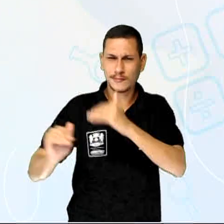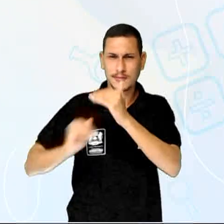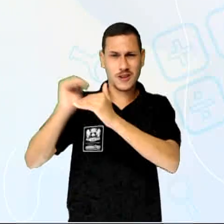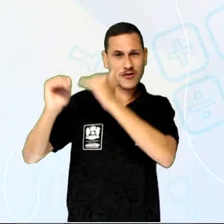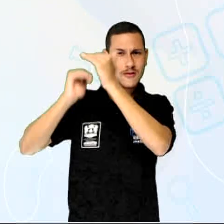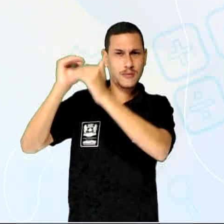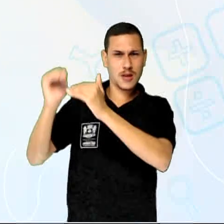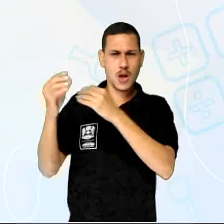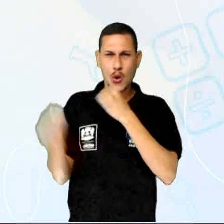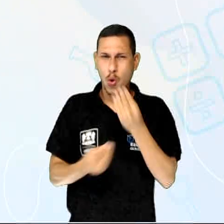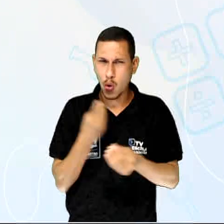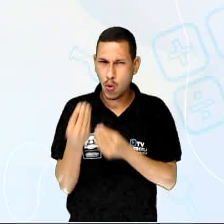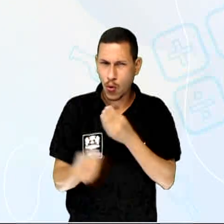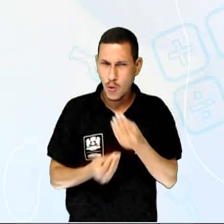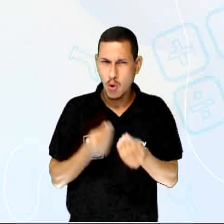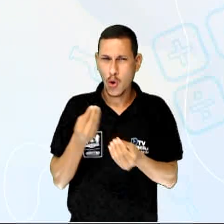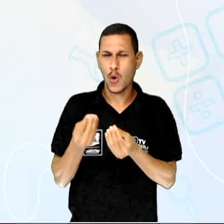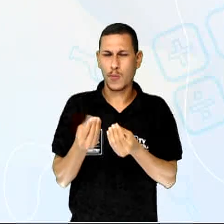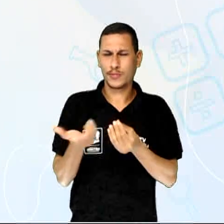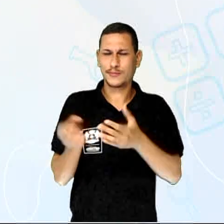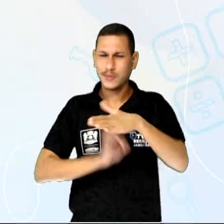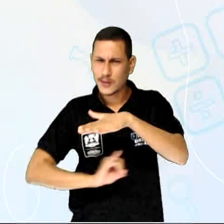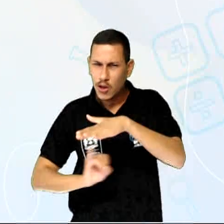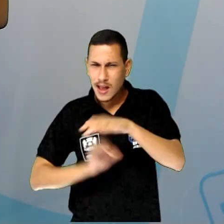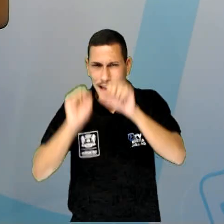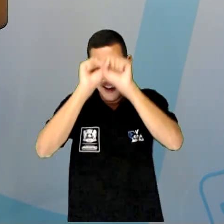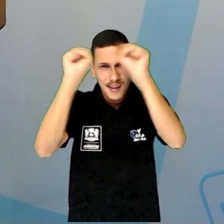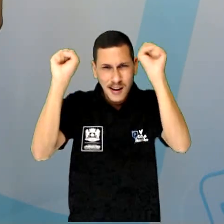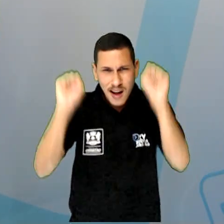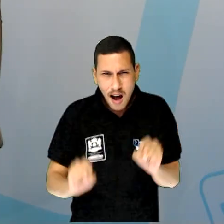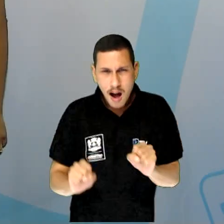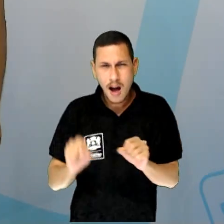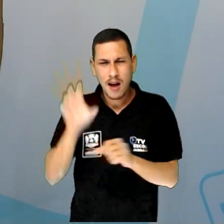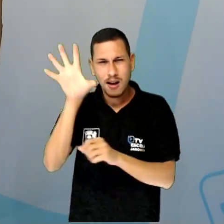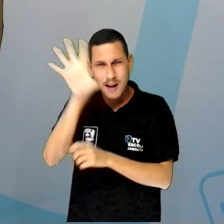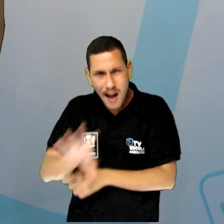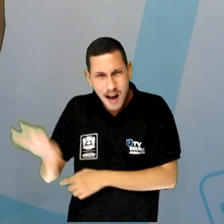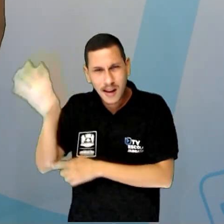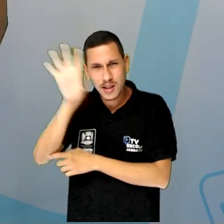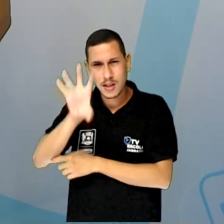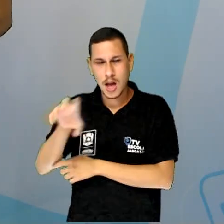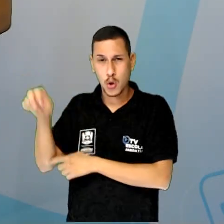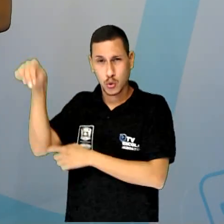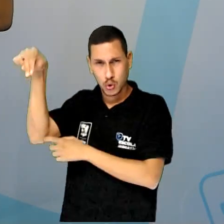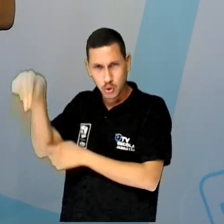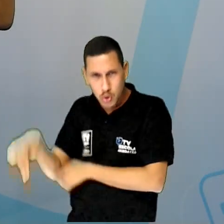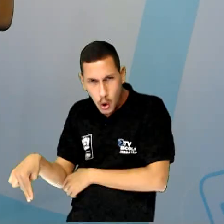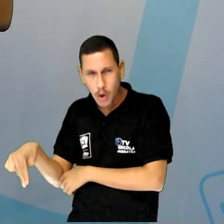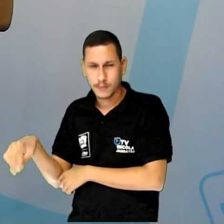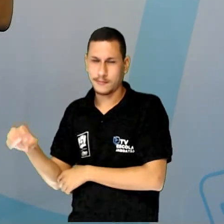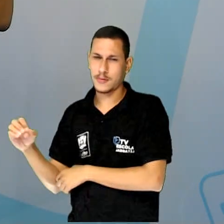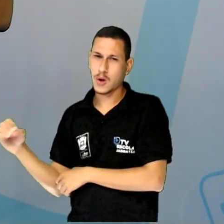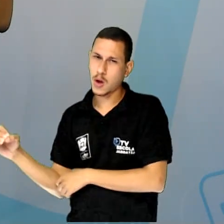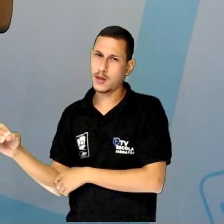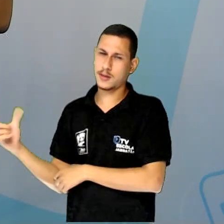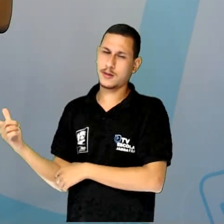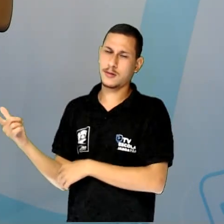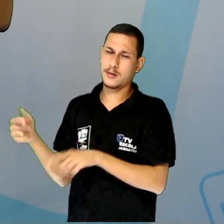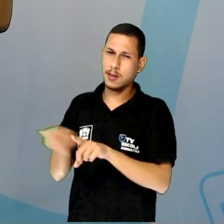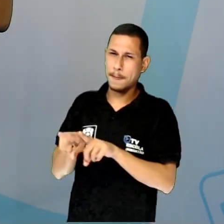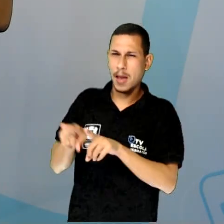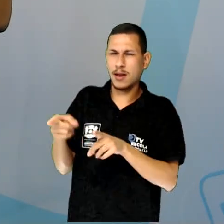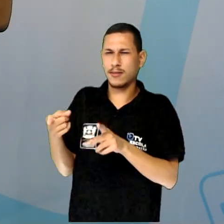os chamados cinturões industriais, principalmente na região nordeste do país, lá, aquela região que vai desde